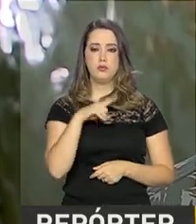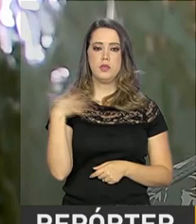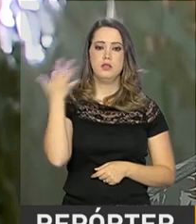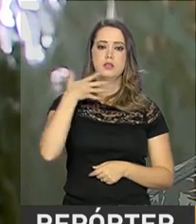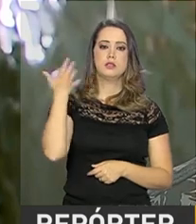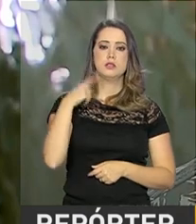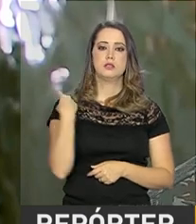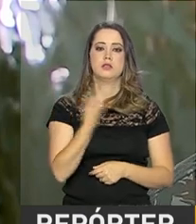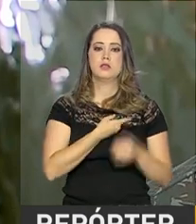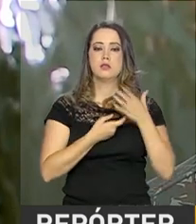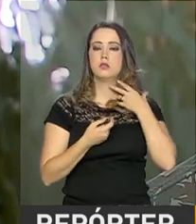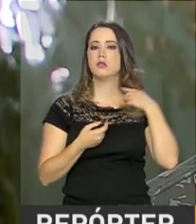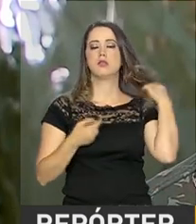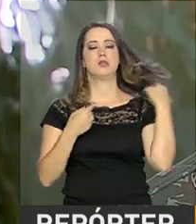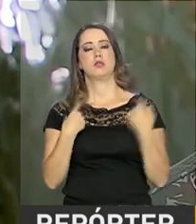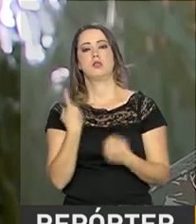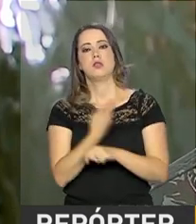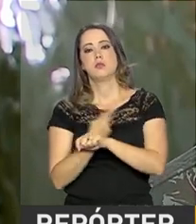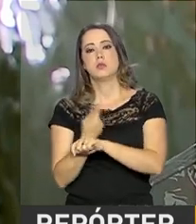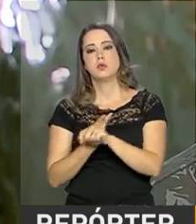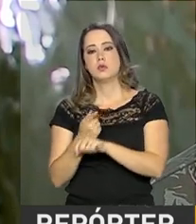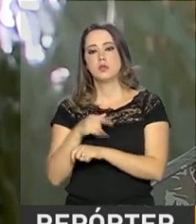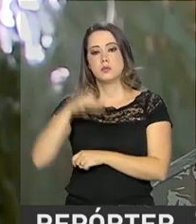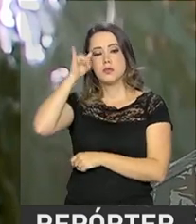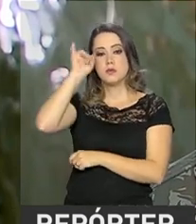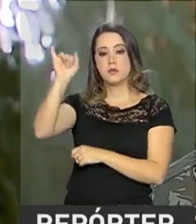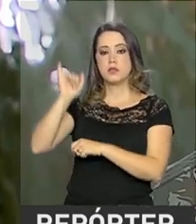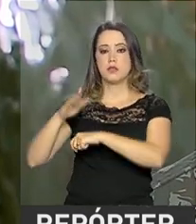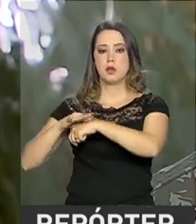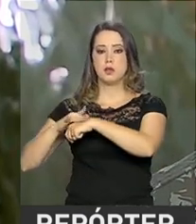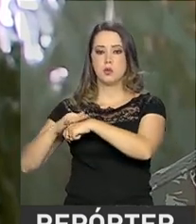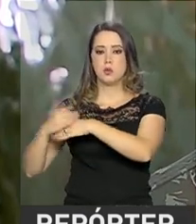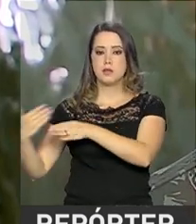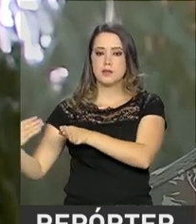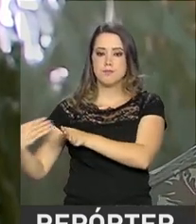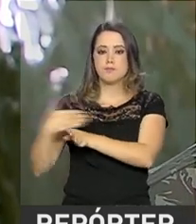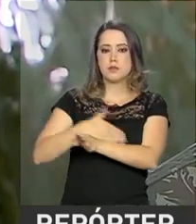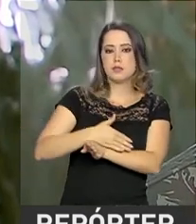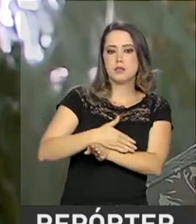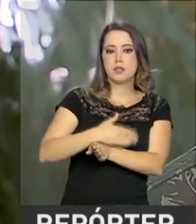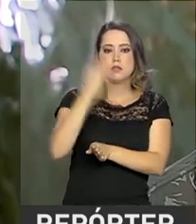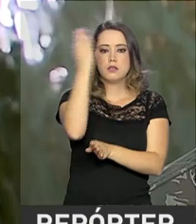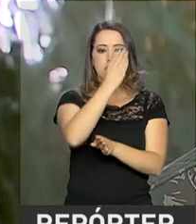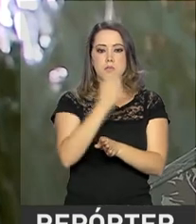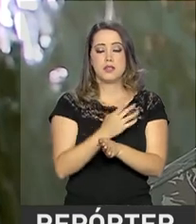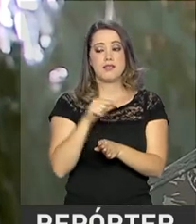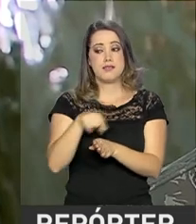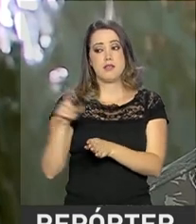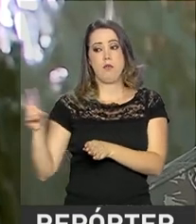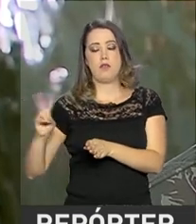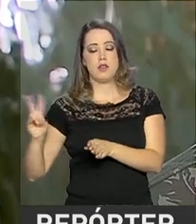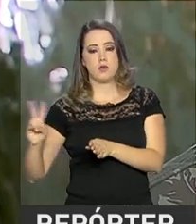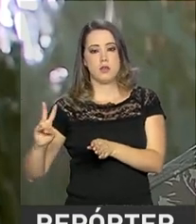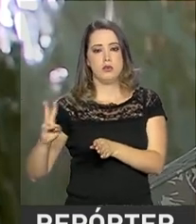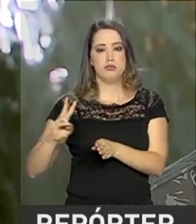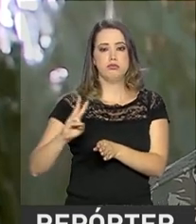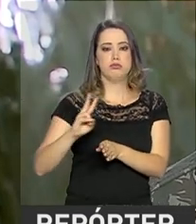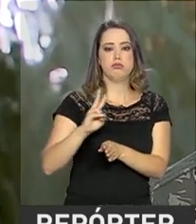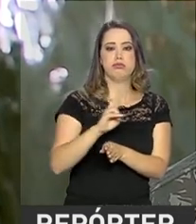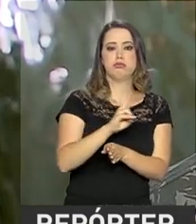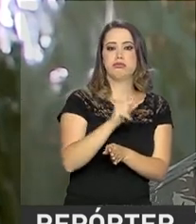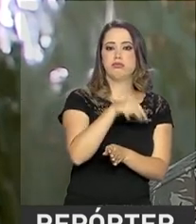doenças como o sarampo por exemplo elas venham de áreas onde se existe como é o a venezuela e